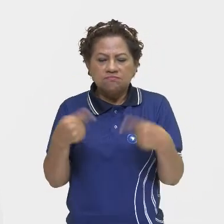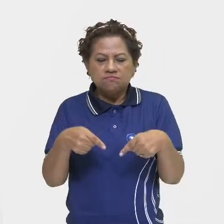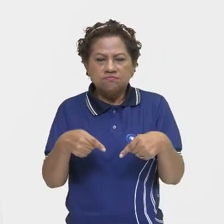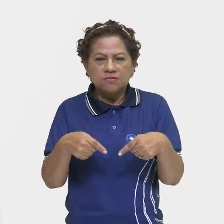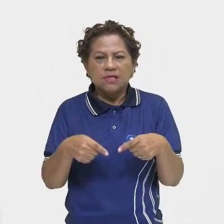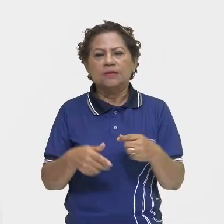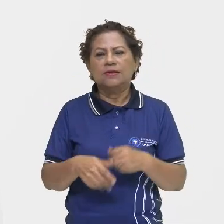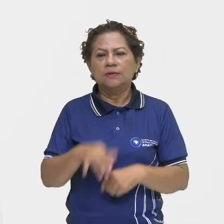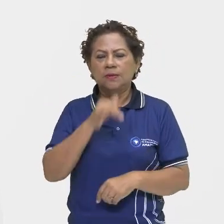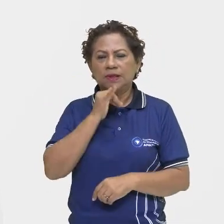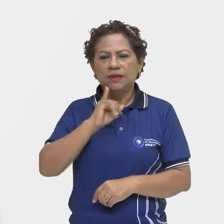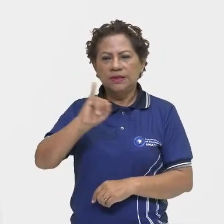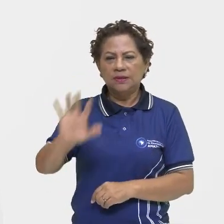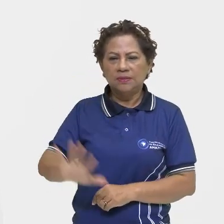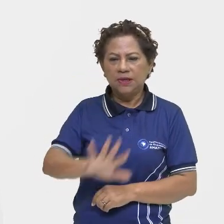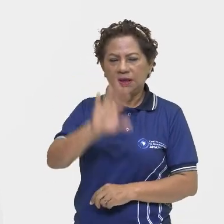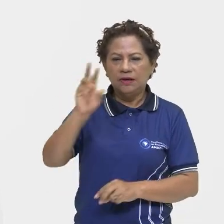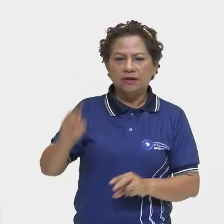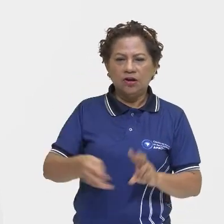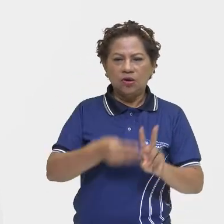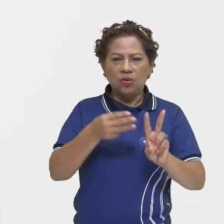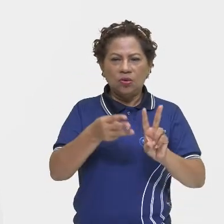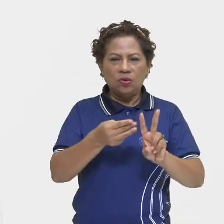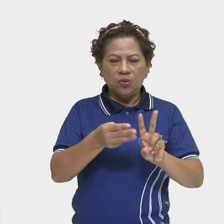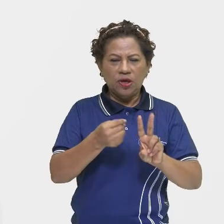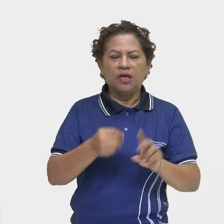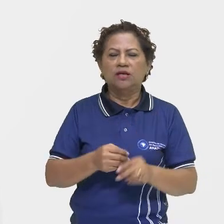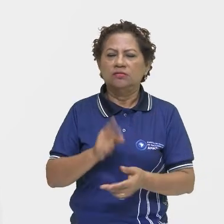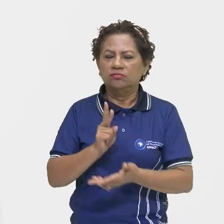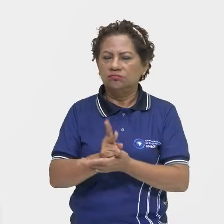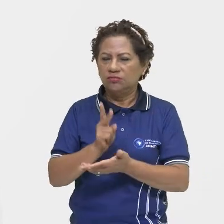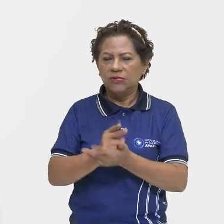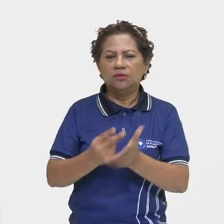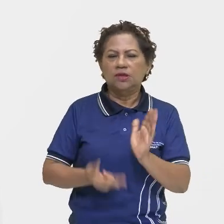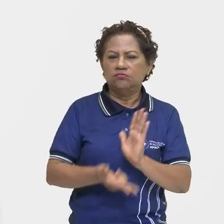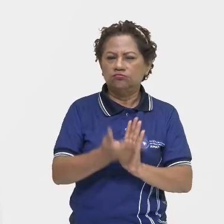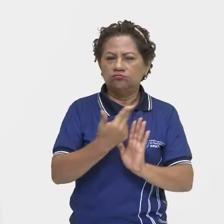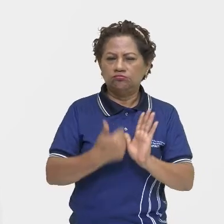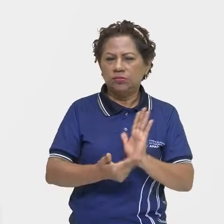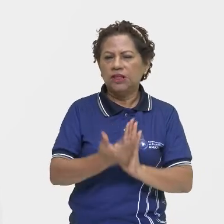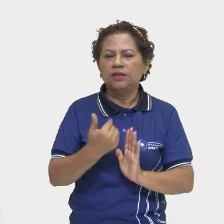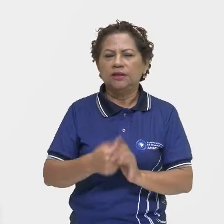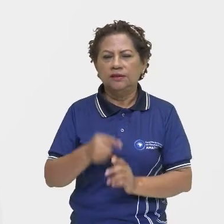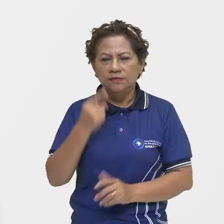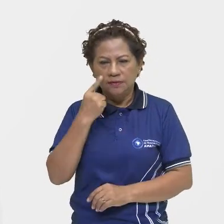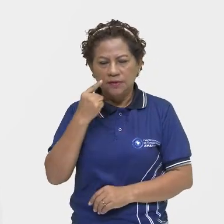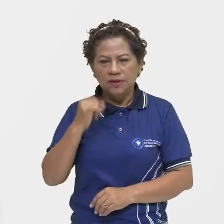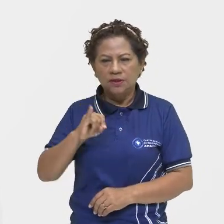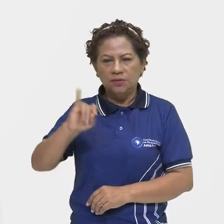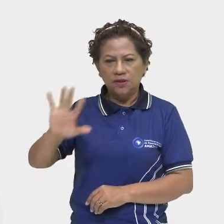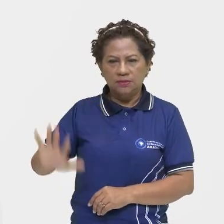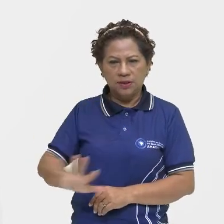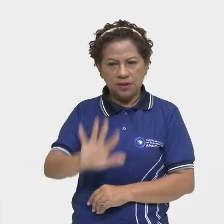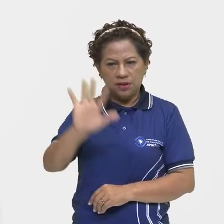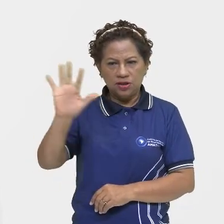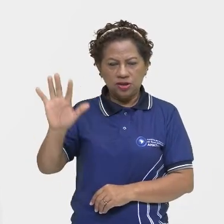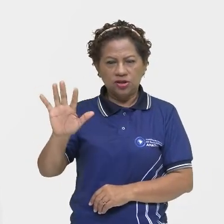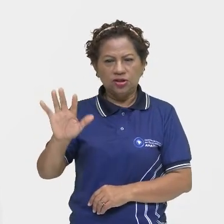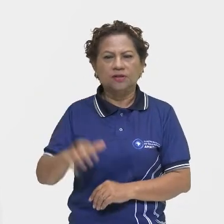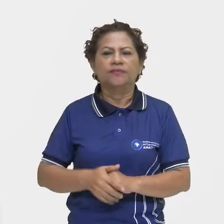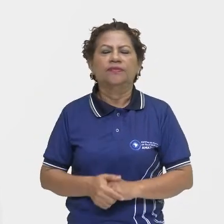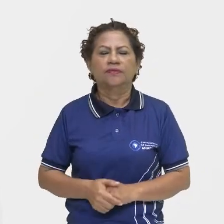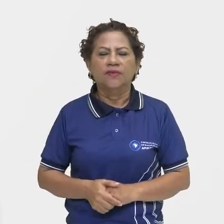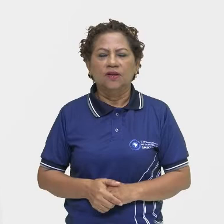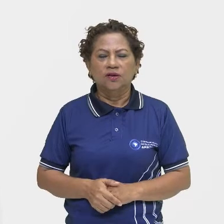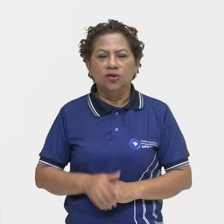índio como personagem principal dos seus desenhos. Aí a gente tem uma imagem do Crânio, né, de um